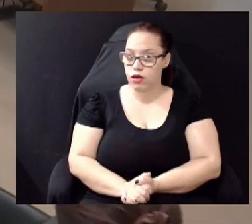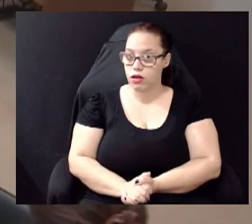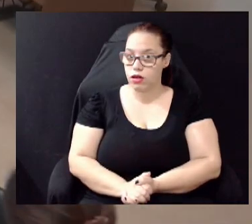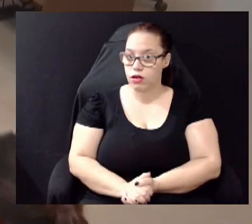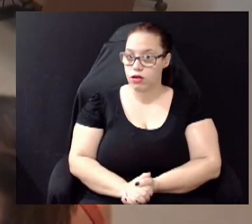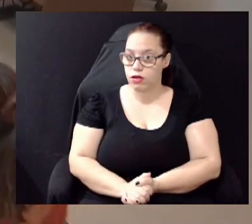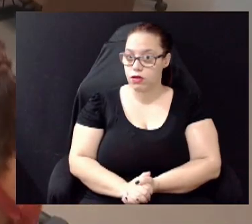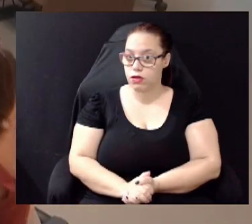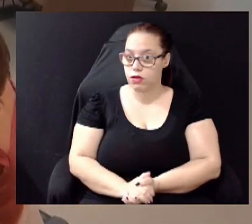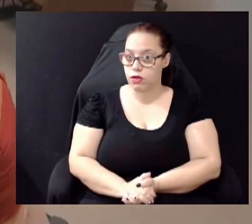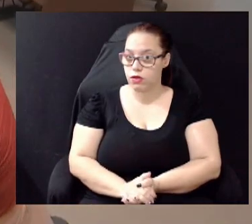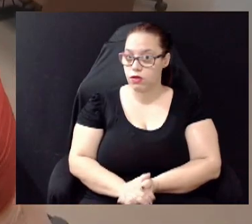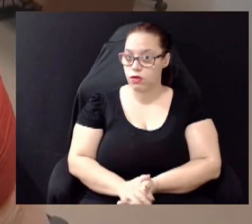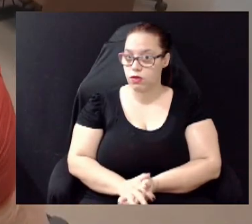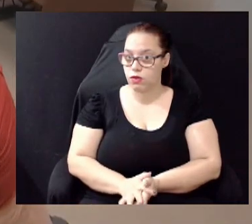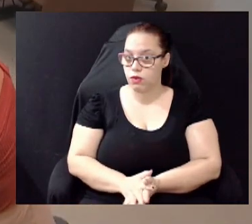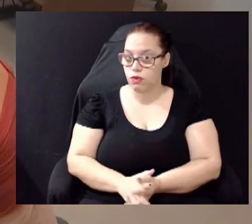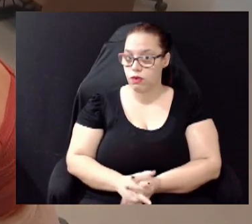Obrigada.